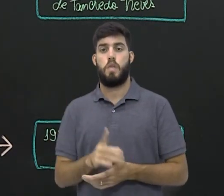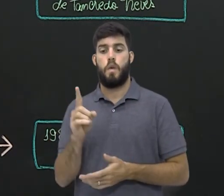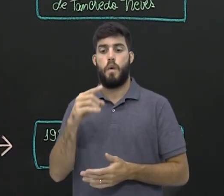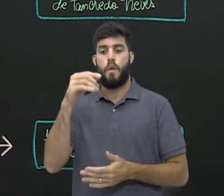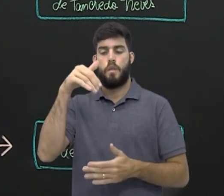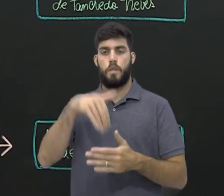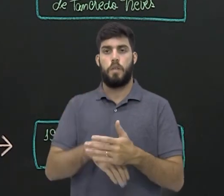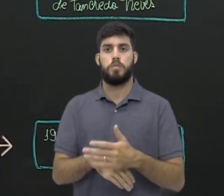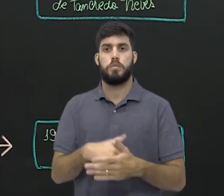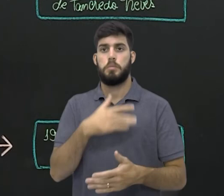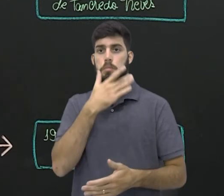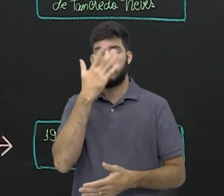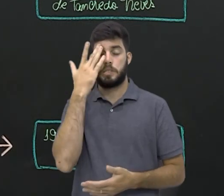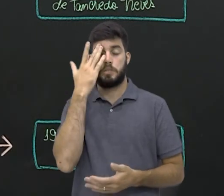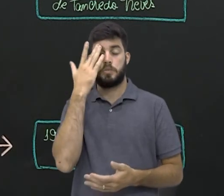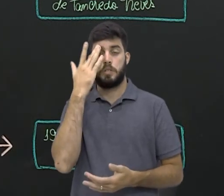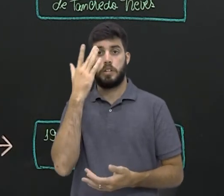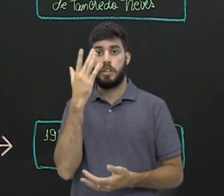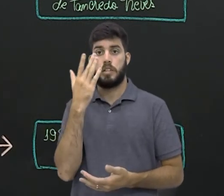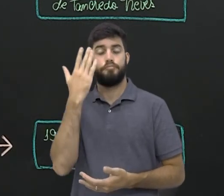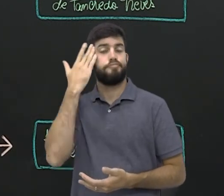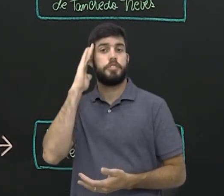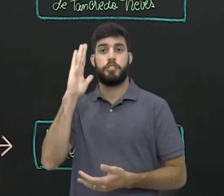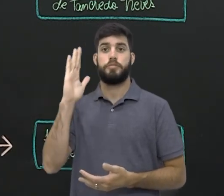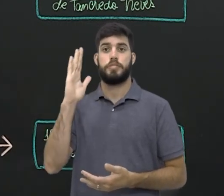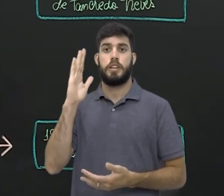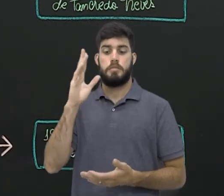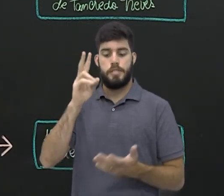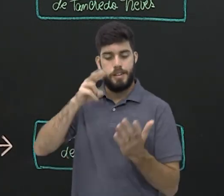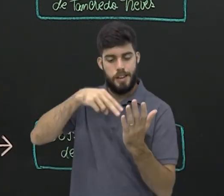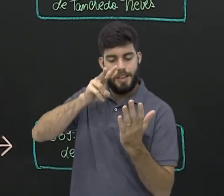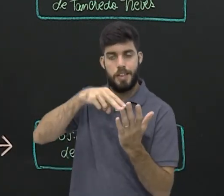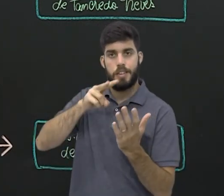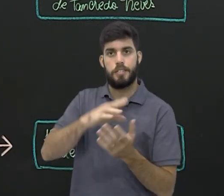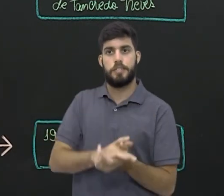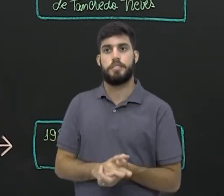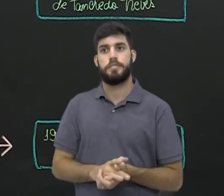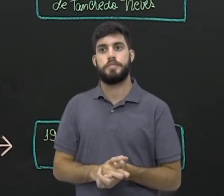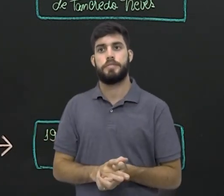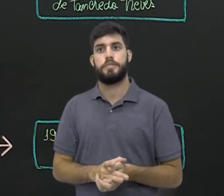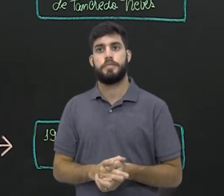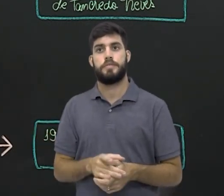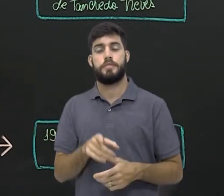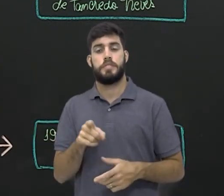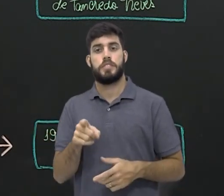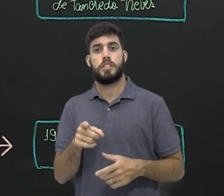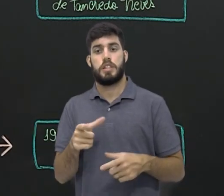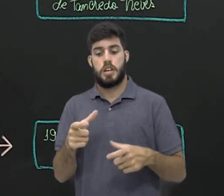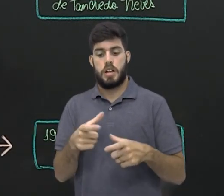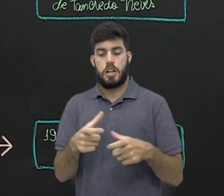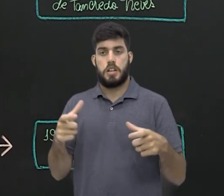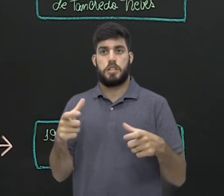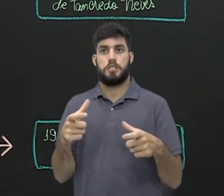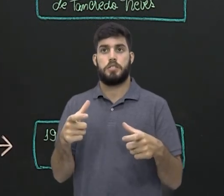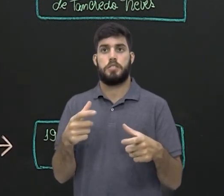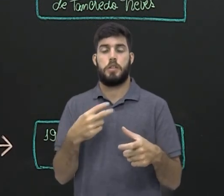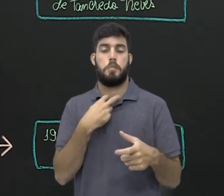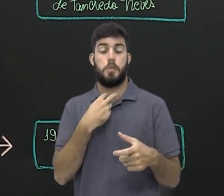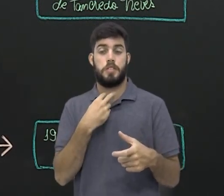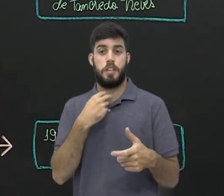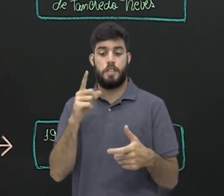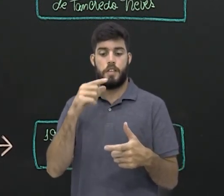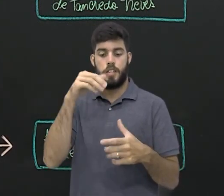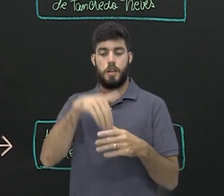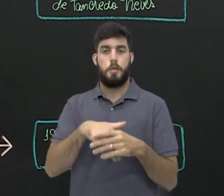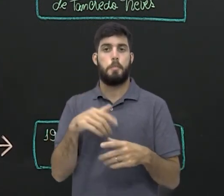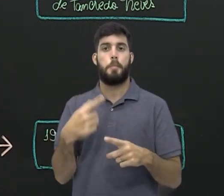analfabeto. Infelizmente, uma grande parte da população brasileira não podia votar, porque até essa época só podia votar quem sabia ler e escrever, quem